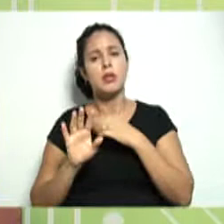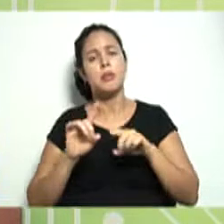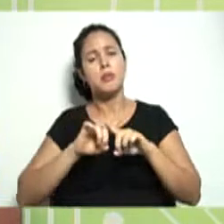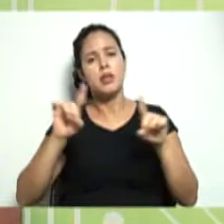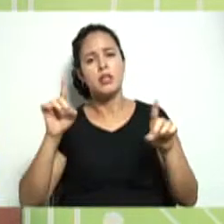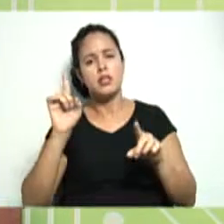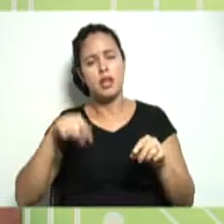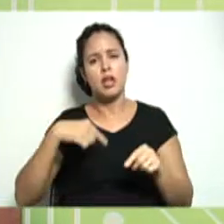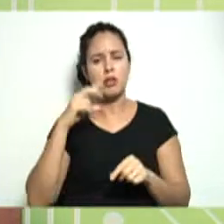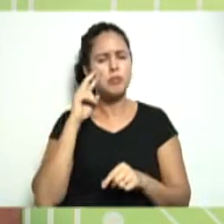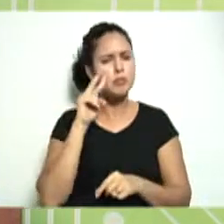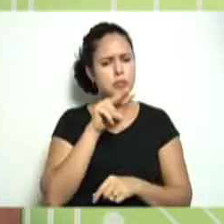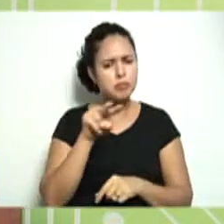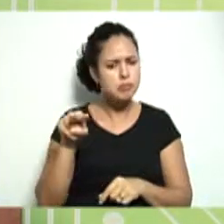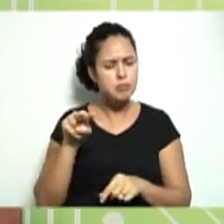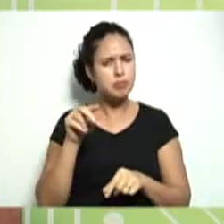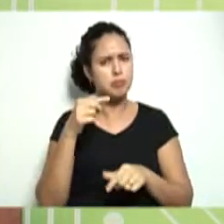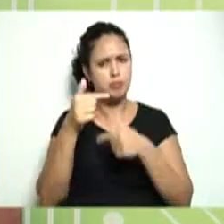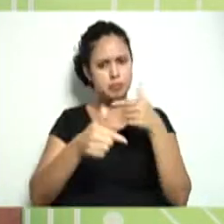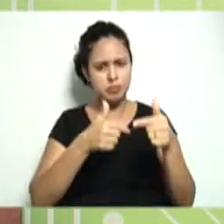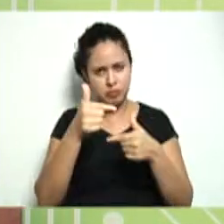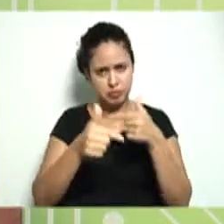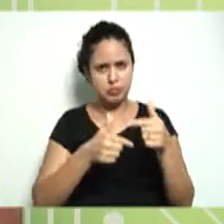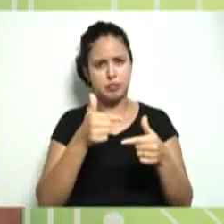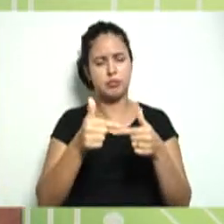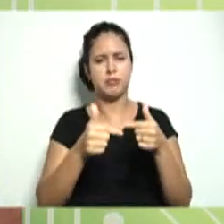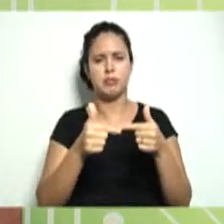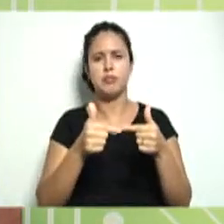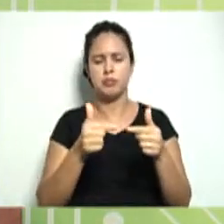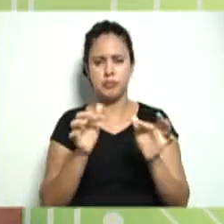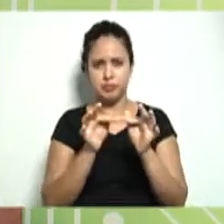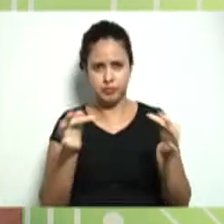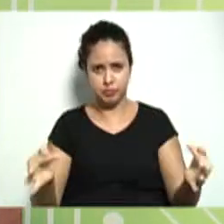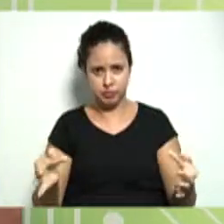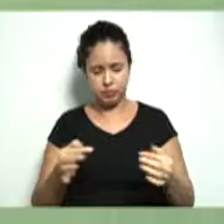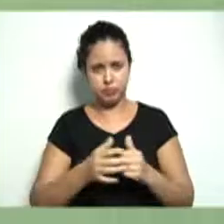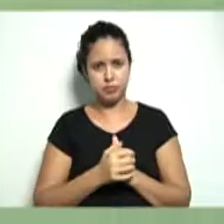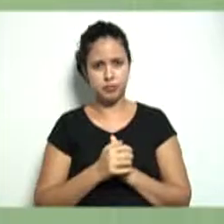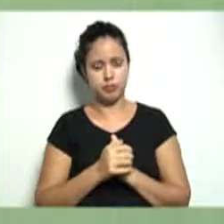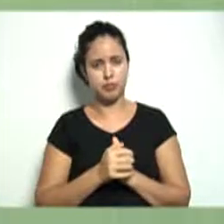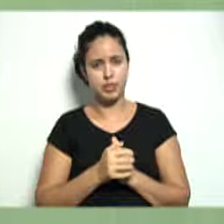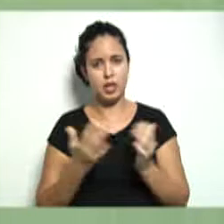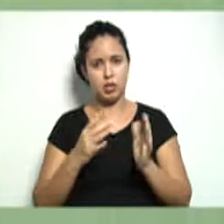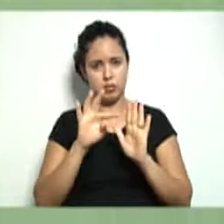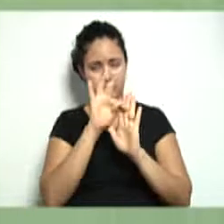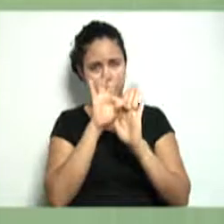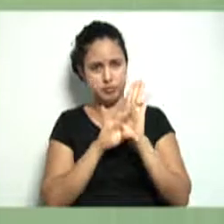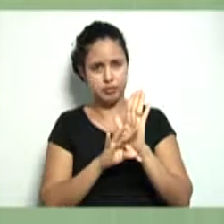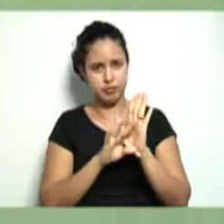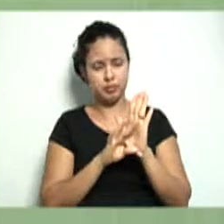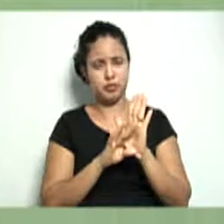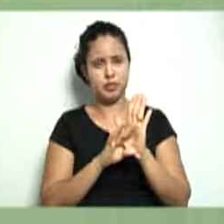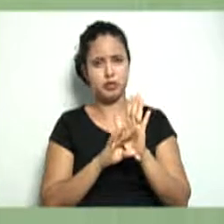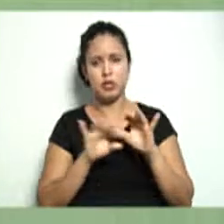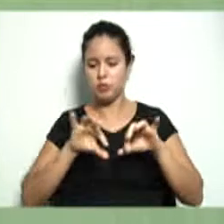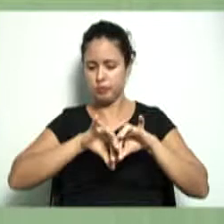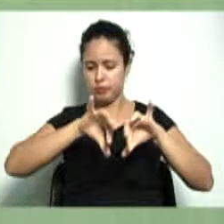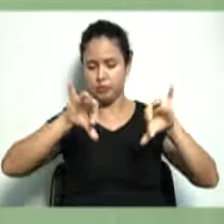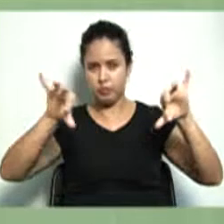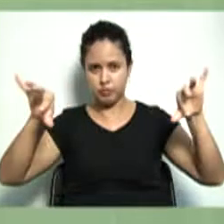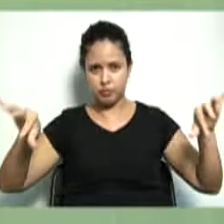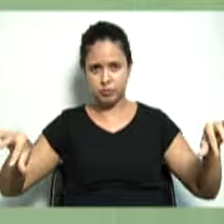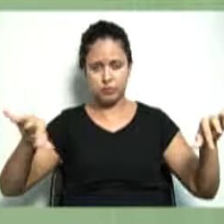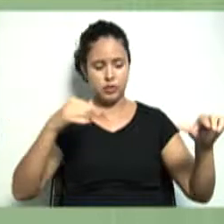né, mais sutil. Né? Vamos lá para o texto. Com essa divisão